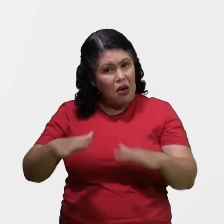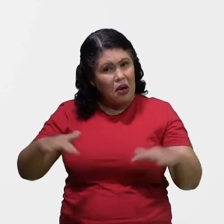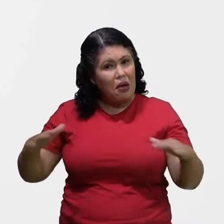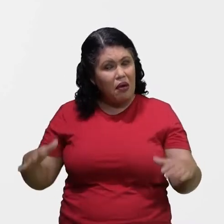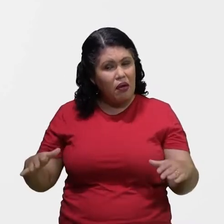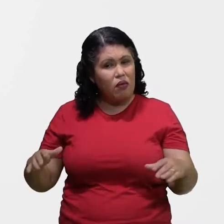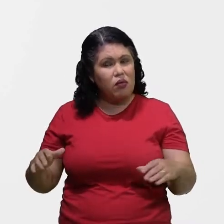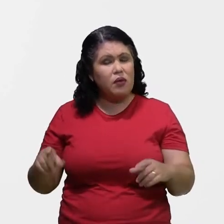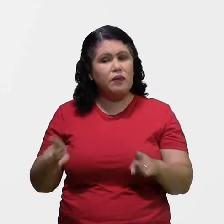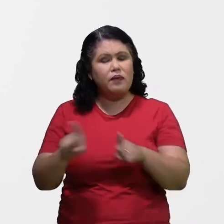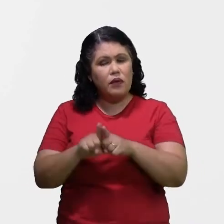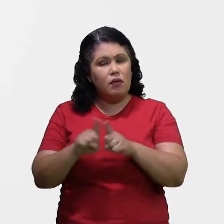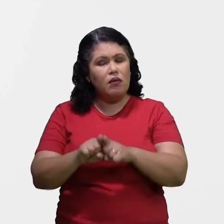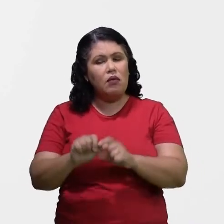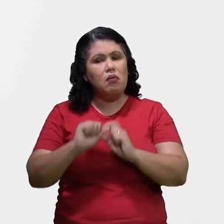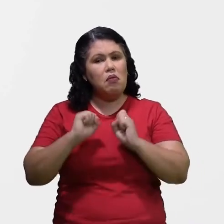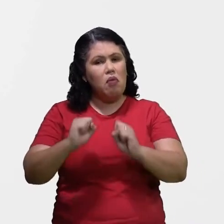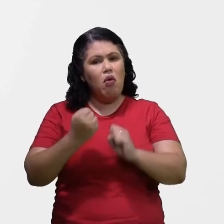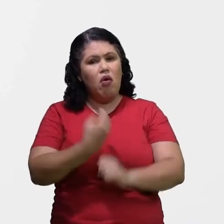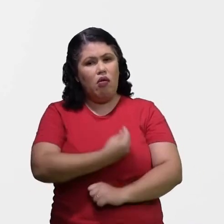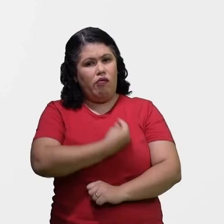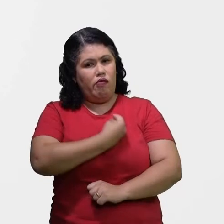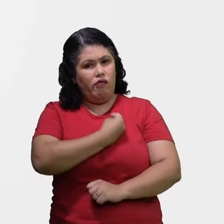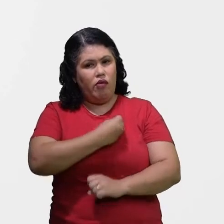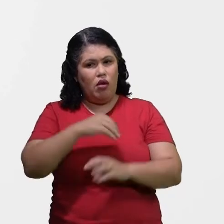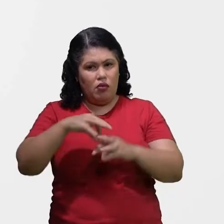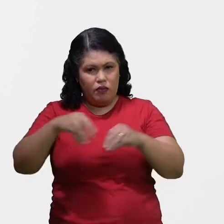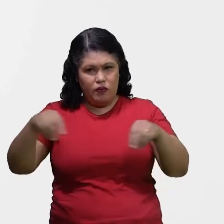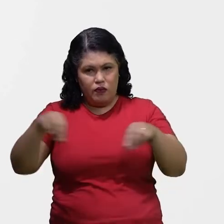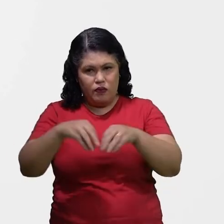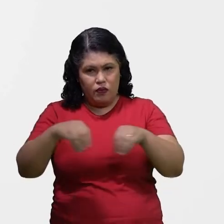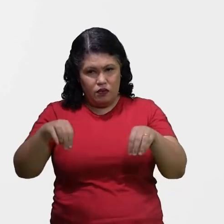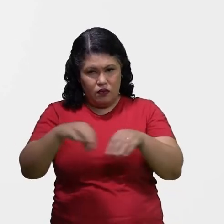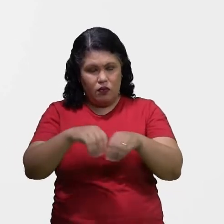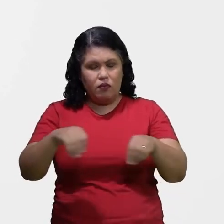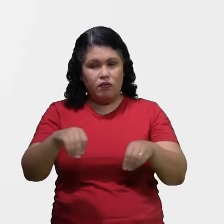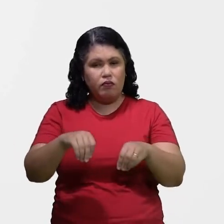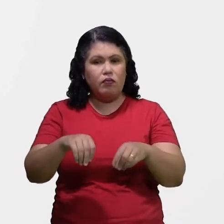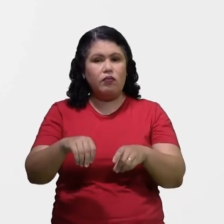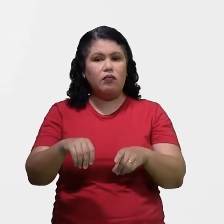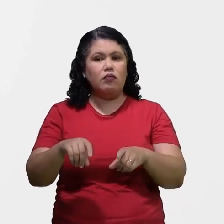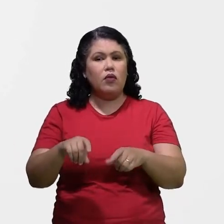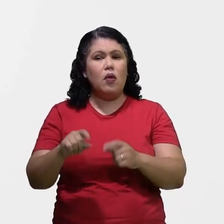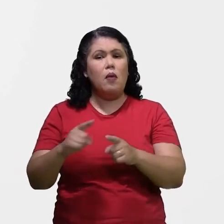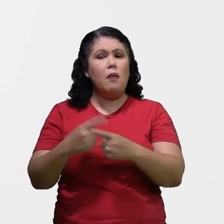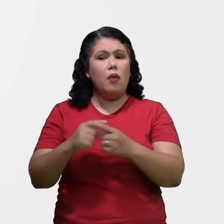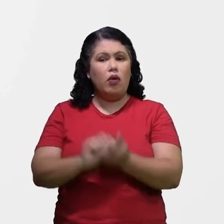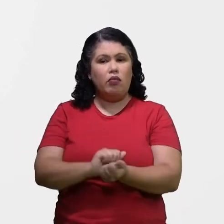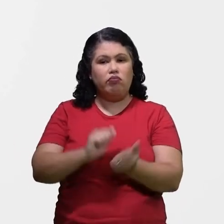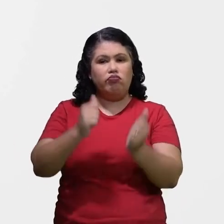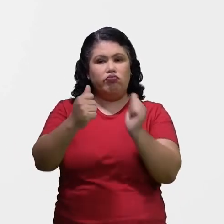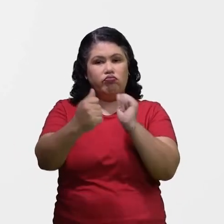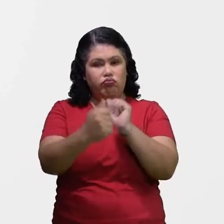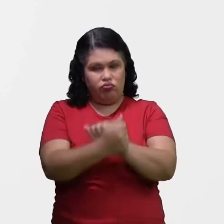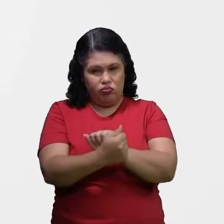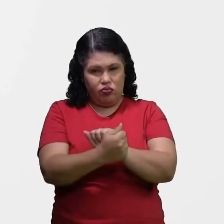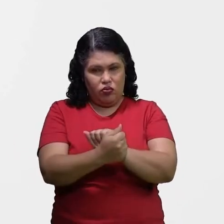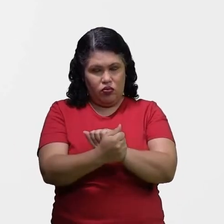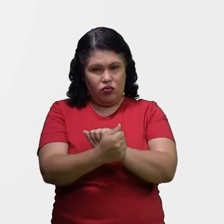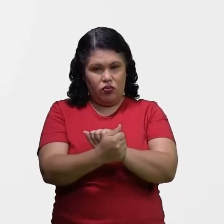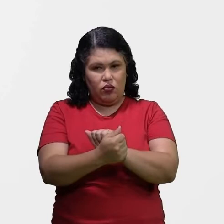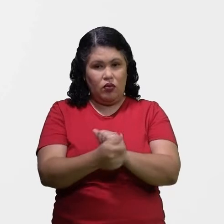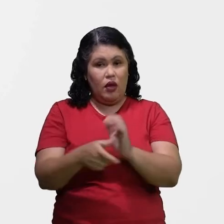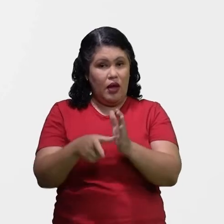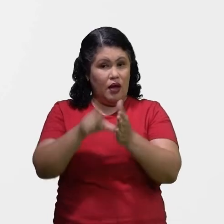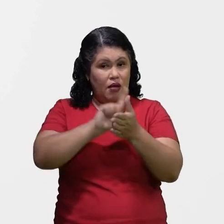também encontramos invertebrados na terra, terrestre, né? Com essa adaptação que saiu da água e agora